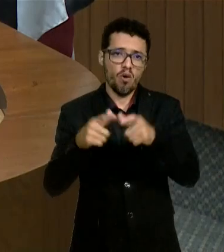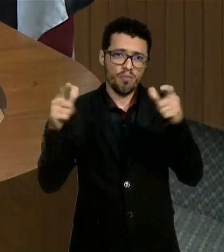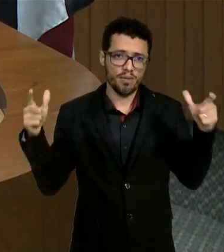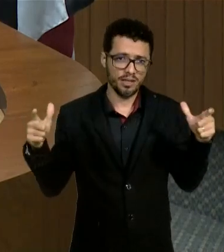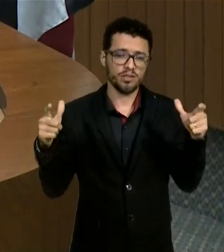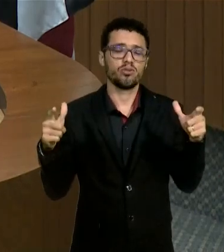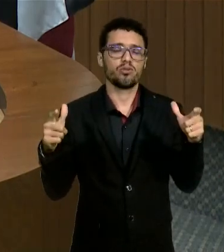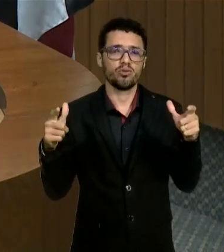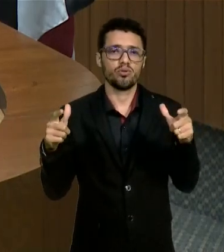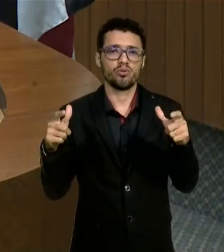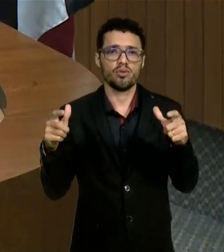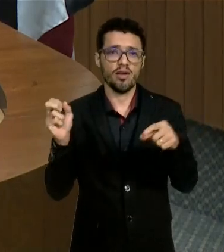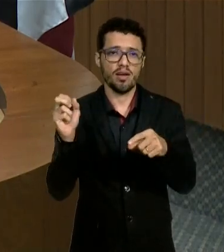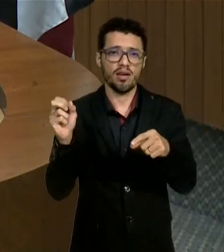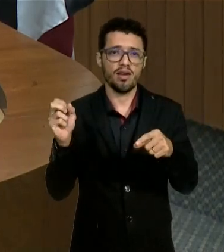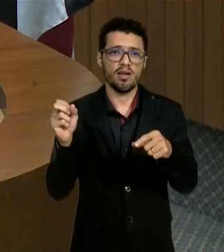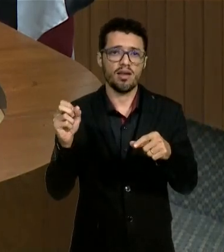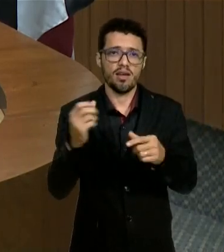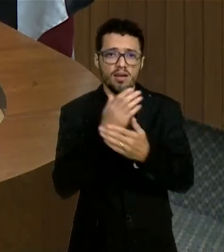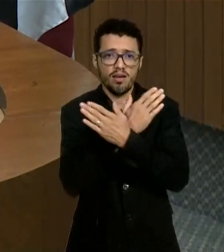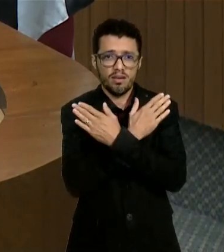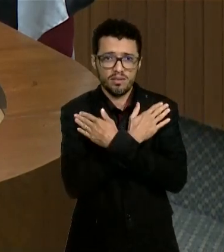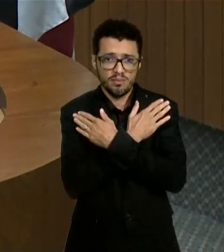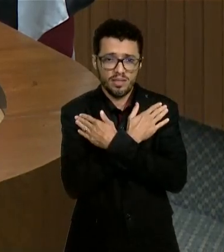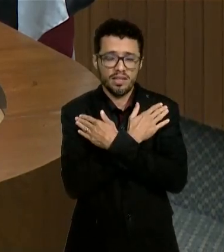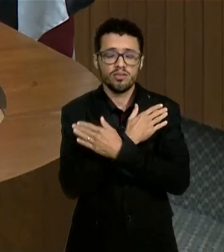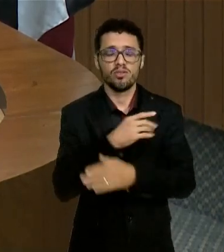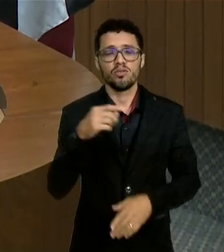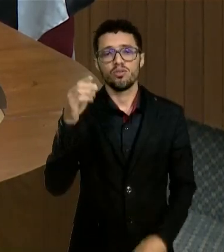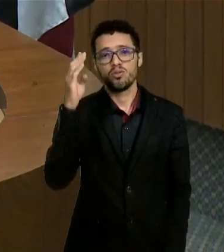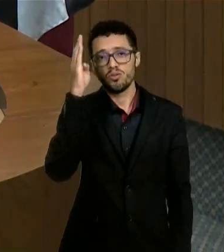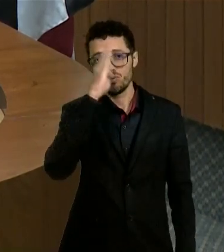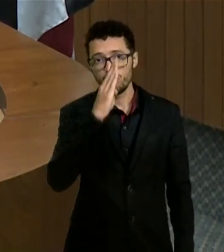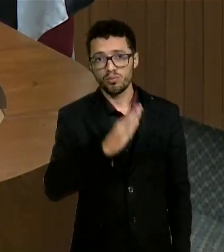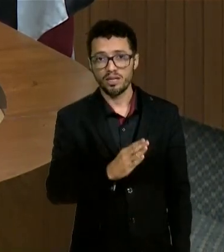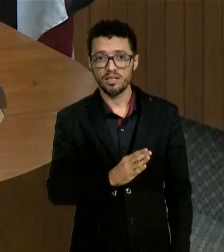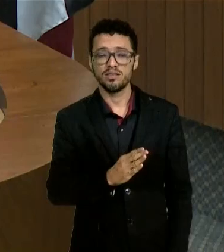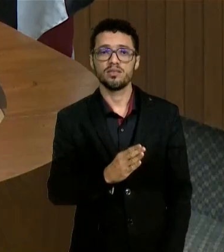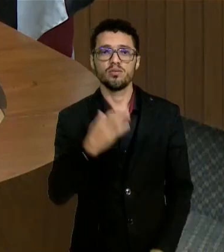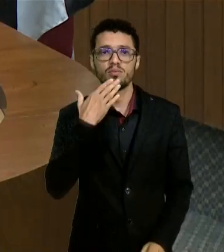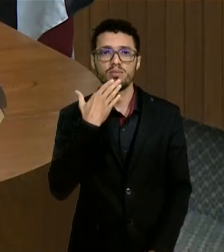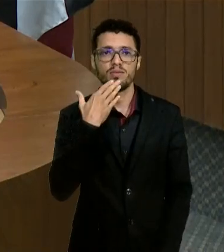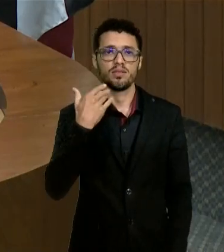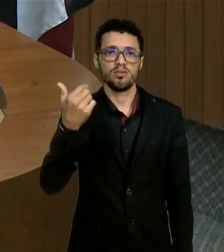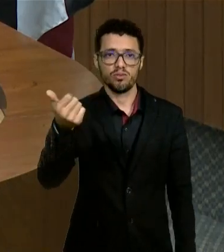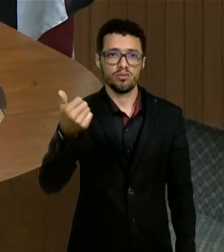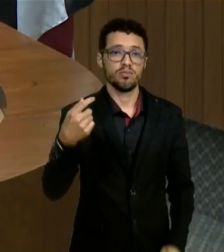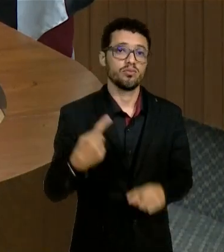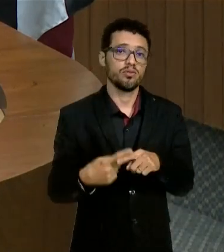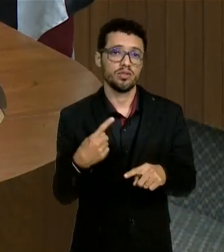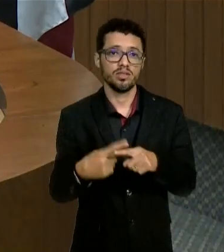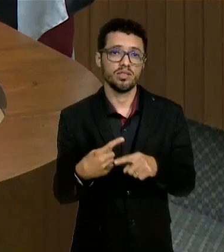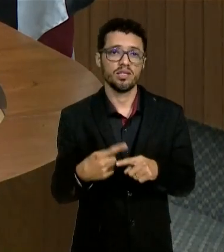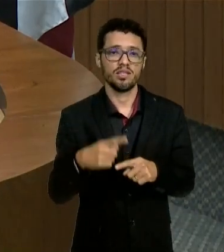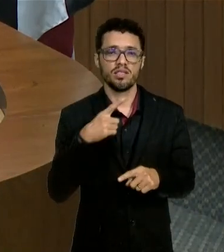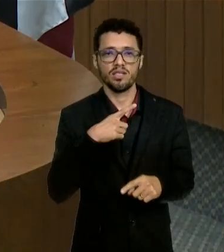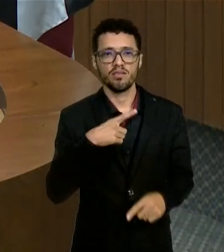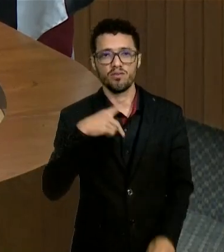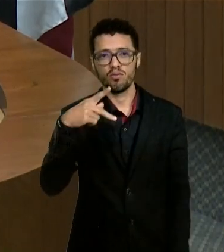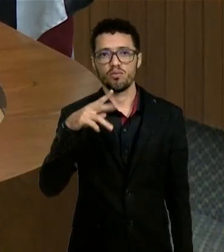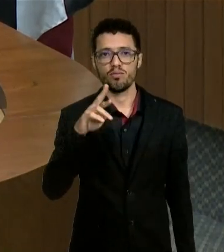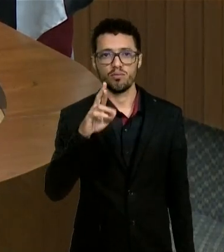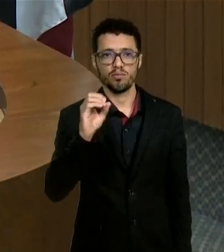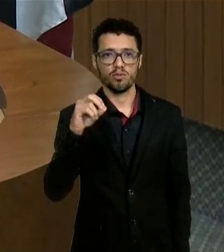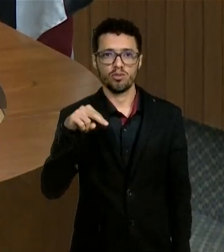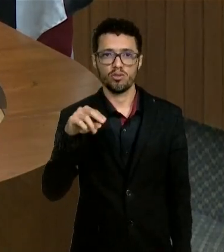no Brasil subiu apenas mais 3%. Graças a um programa chamado PRONAMP, de salvação de